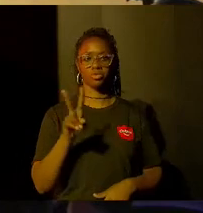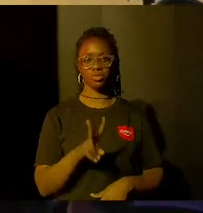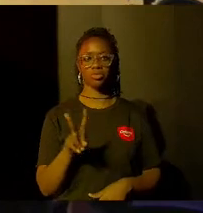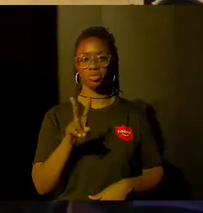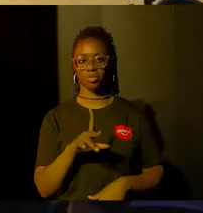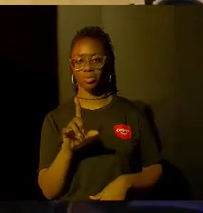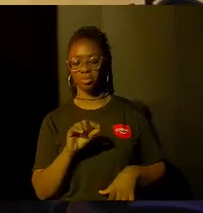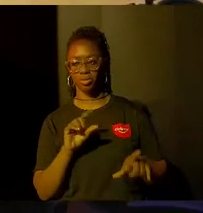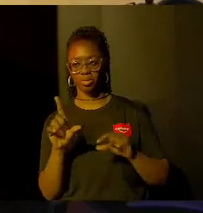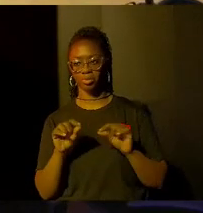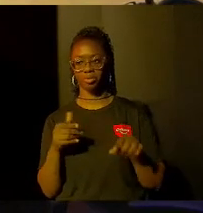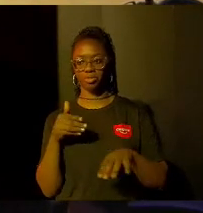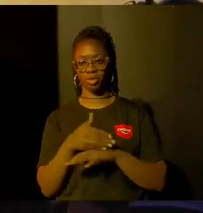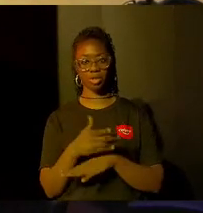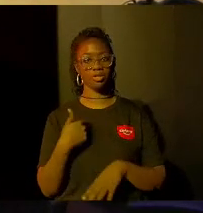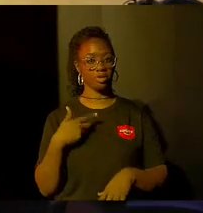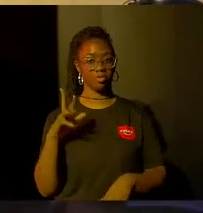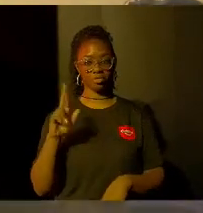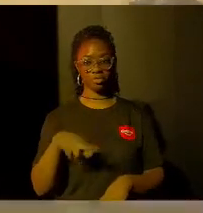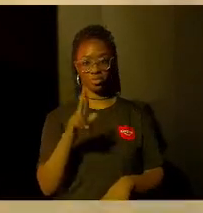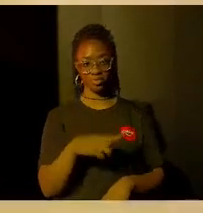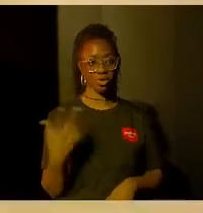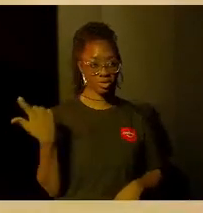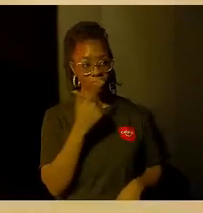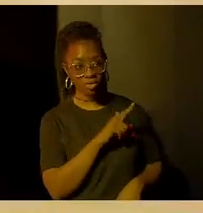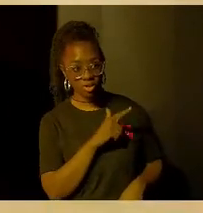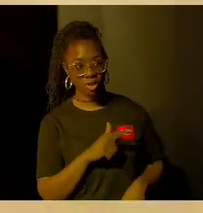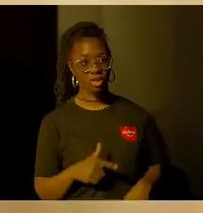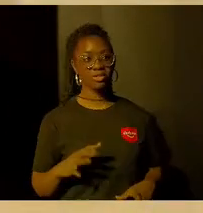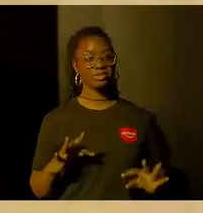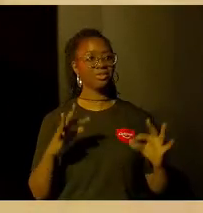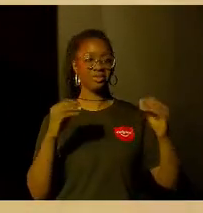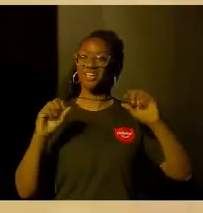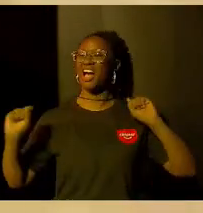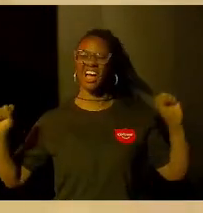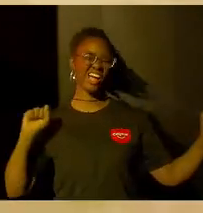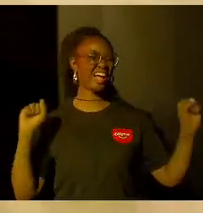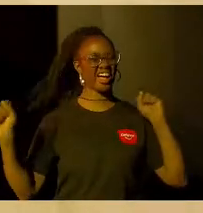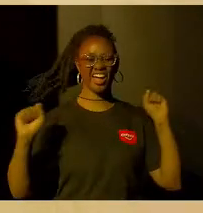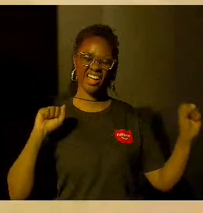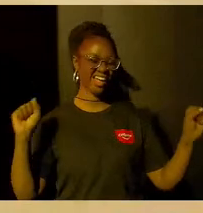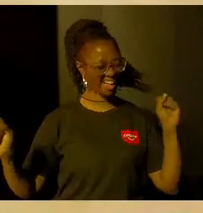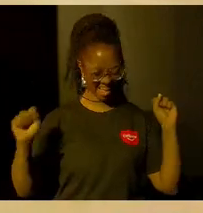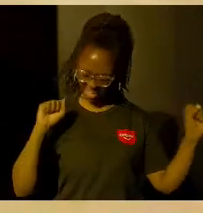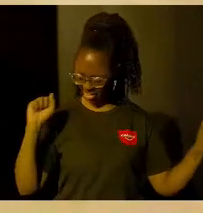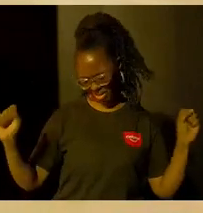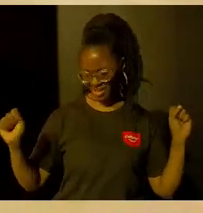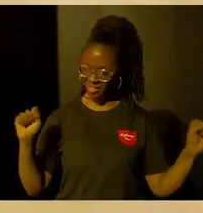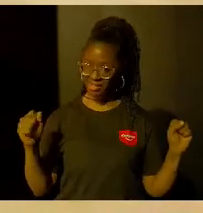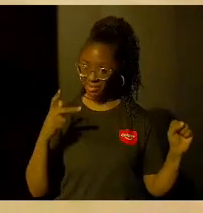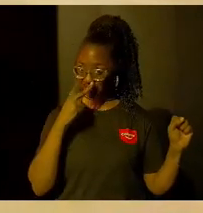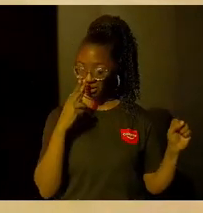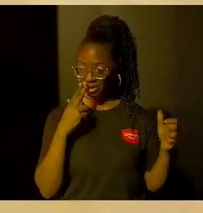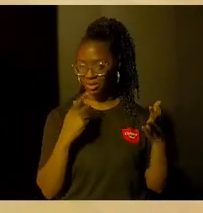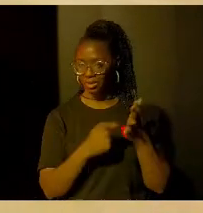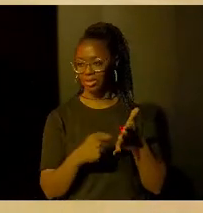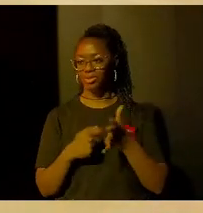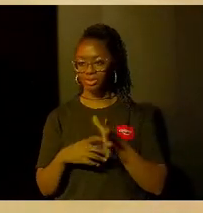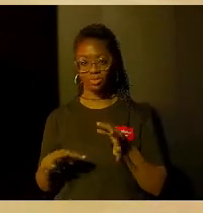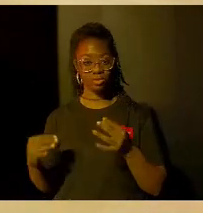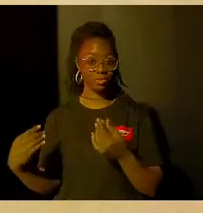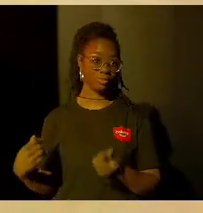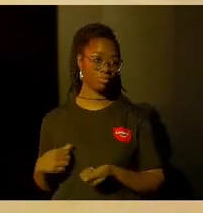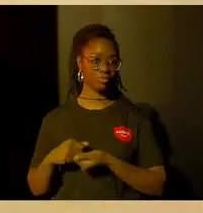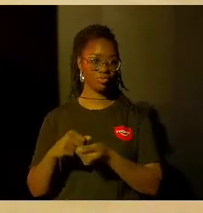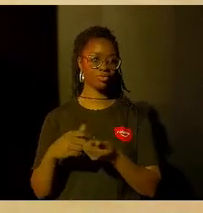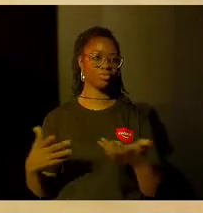quantas vezes eu não fui aprovado e eu consegui cara para fazer é parecia que a luta de entrar na entrada no